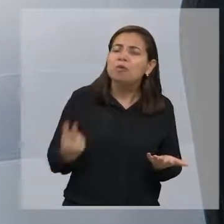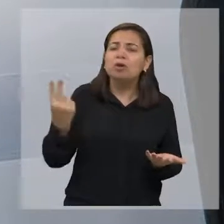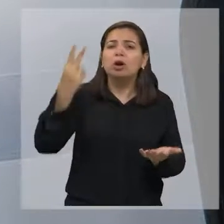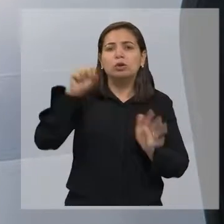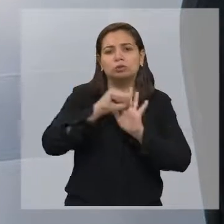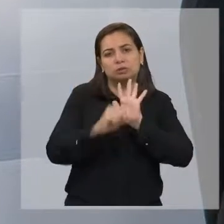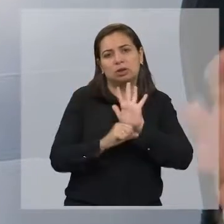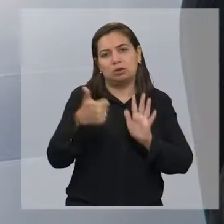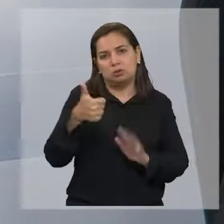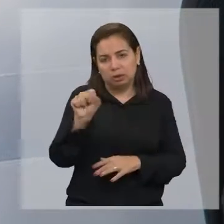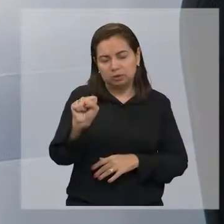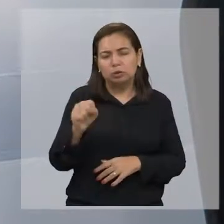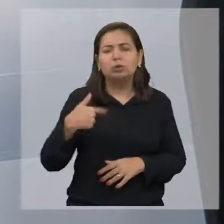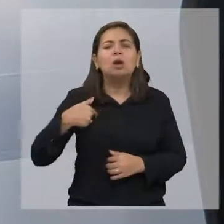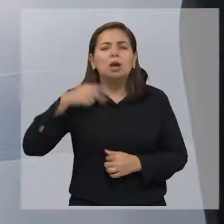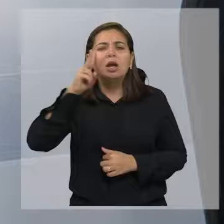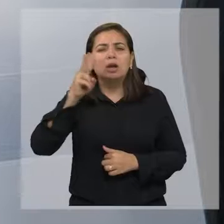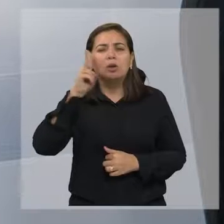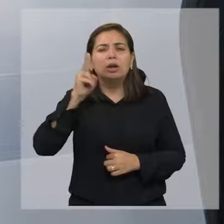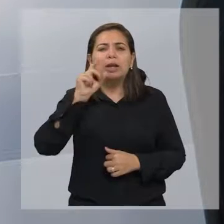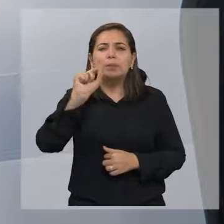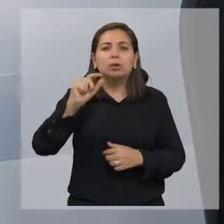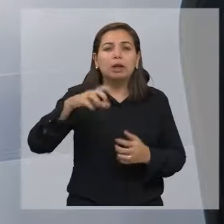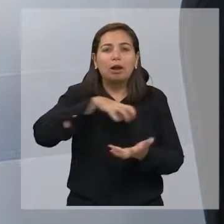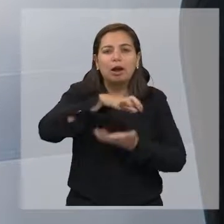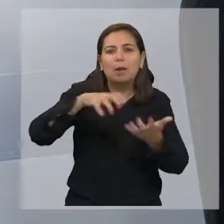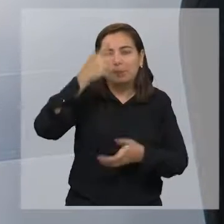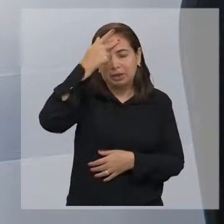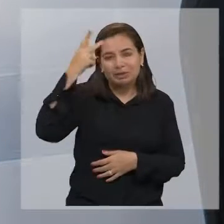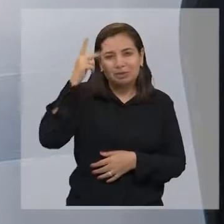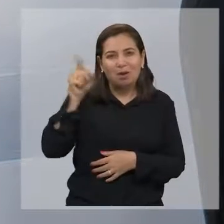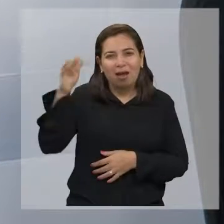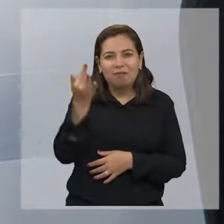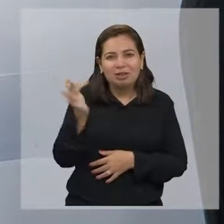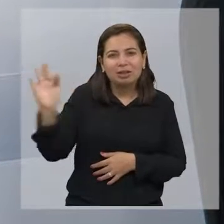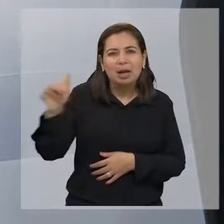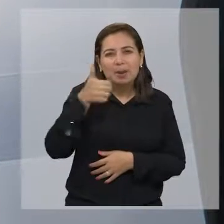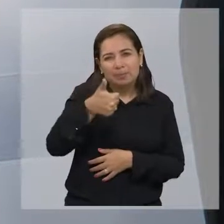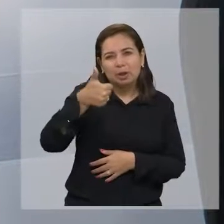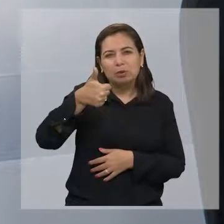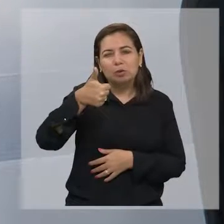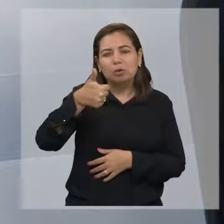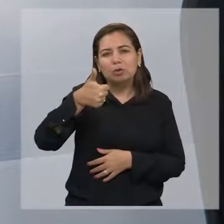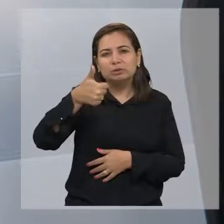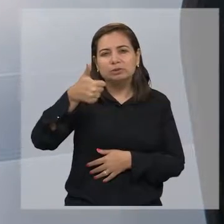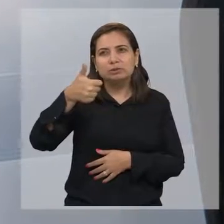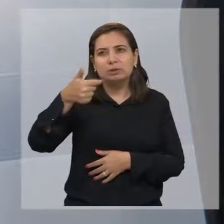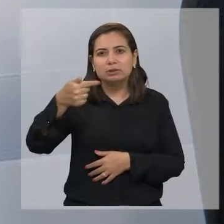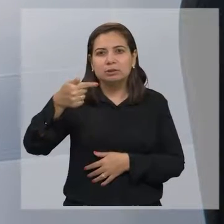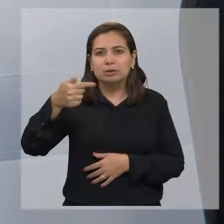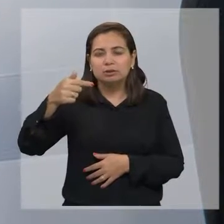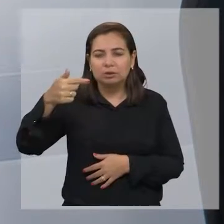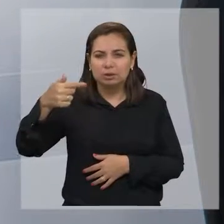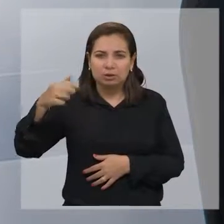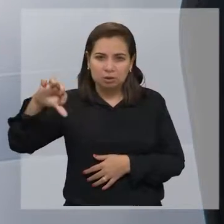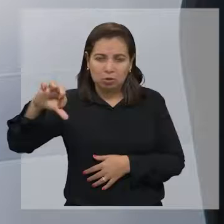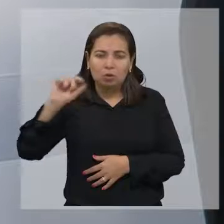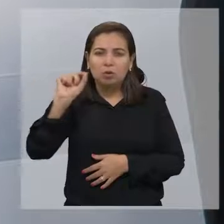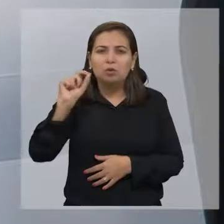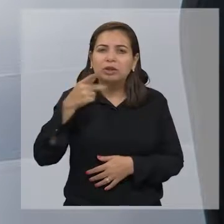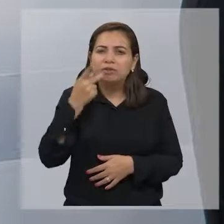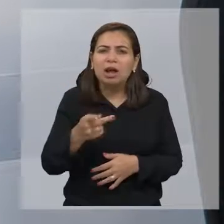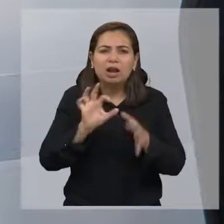XVIII. Eu lembro que os revolucionários franceses de 1789 falavam de liberdade, igualdade,